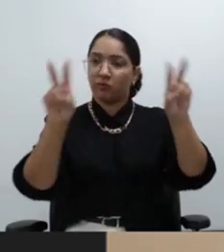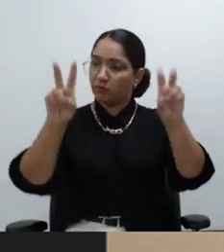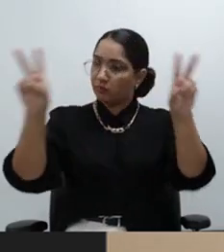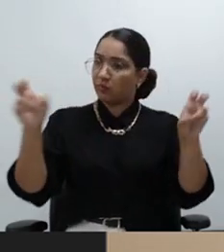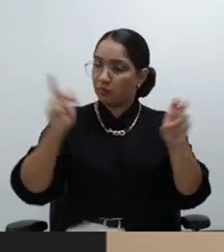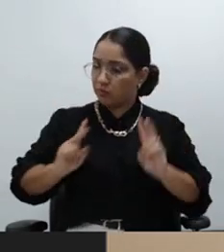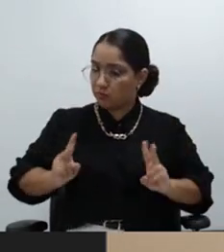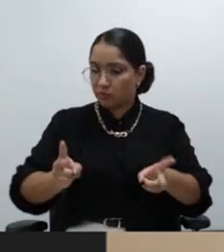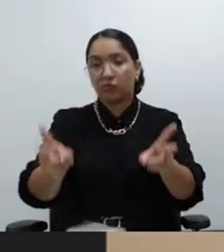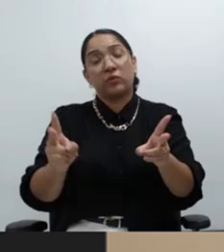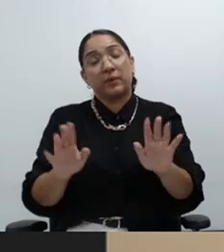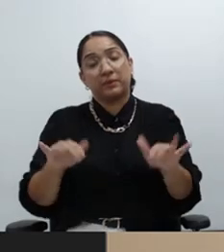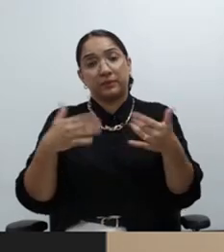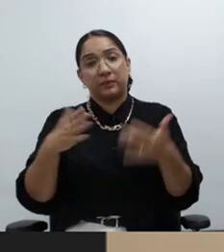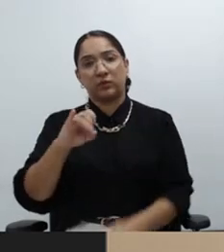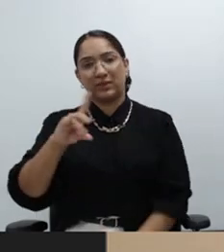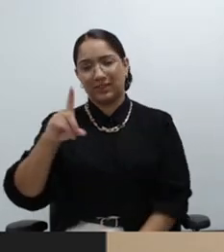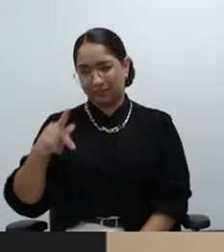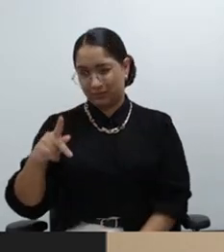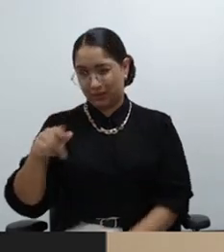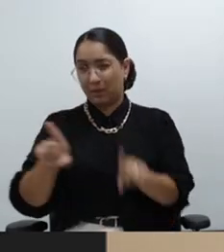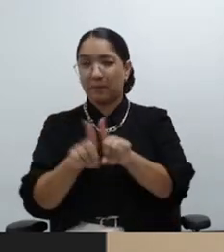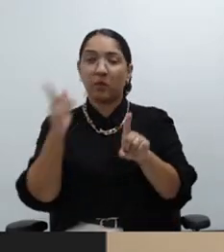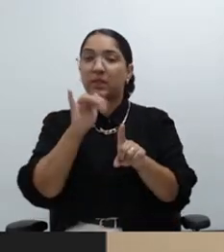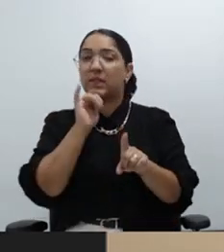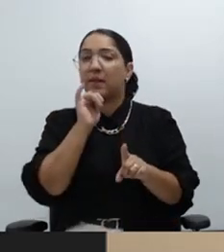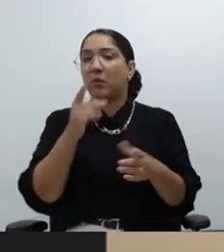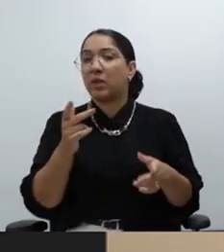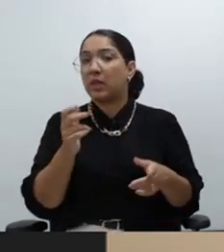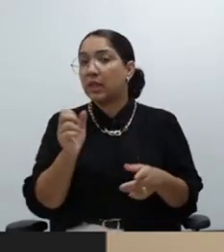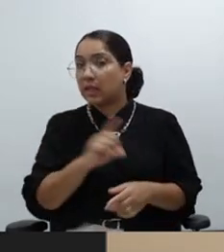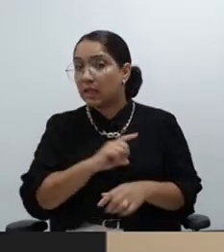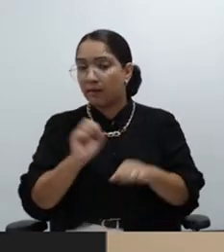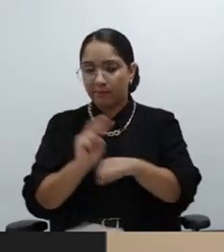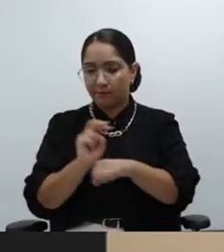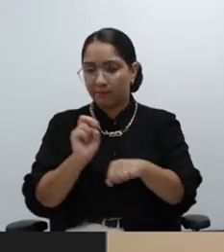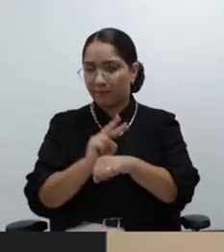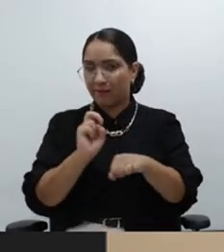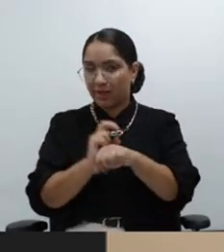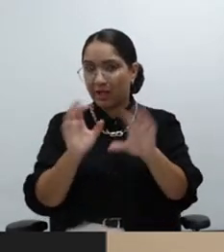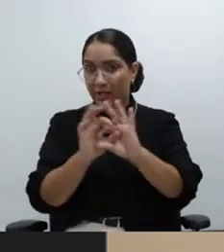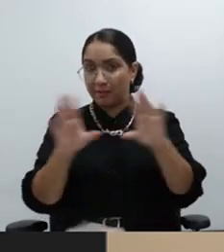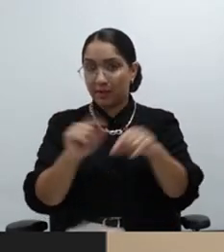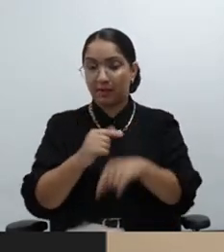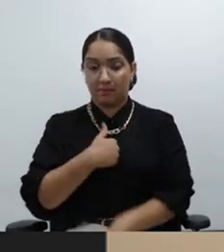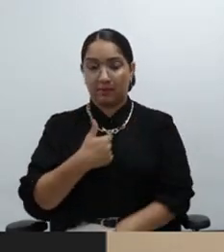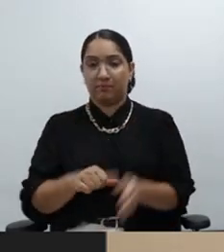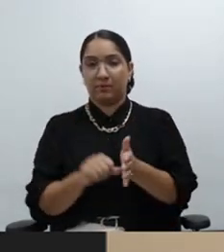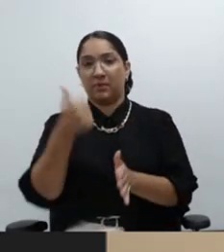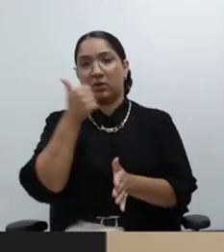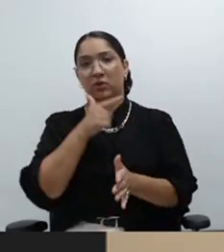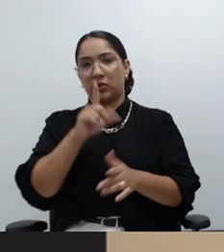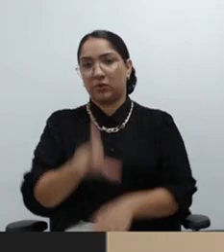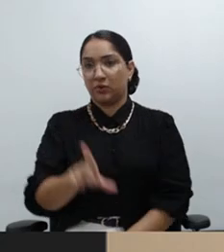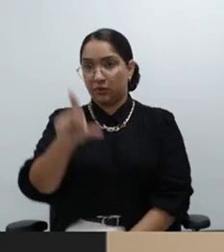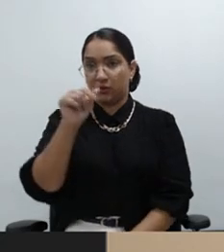Assim, entendo que, havendo a vaga aberta, tendo sido a minha primeira opção de inscrição,